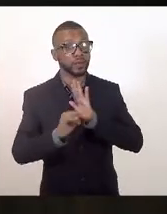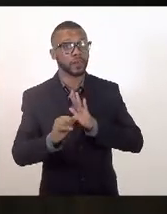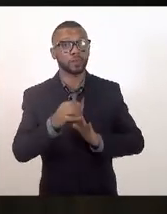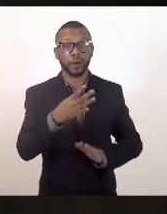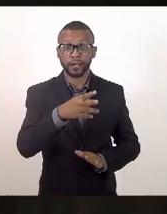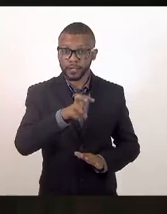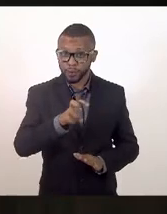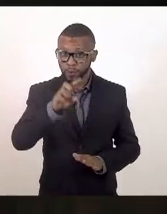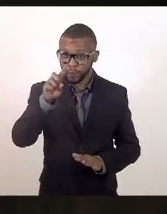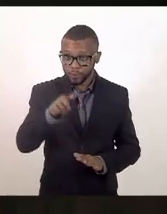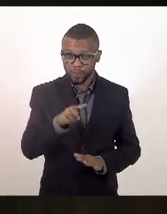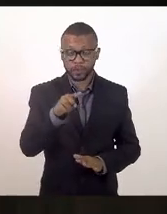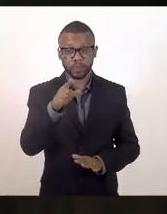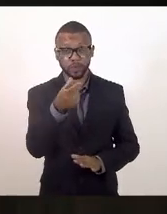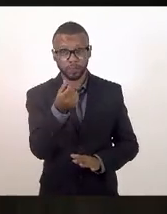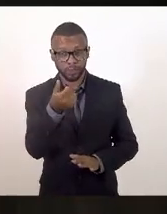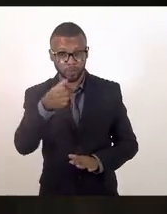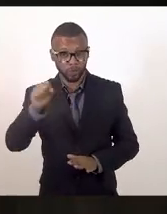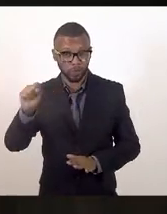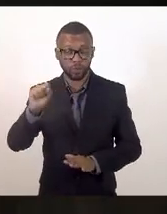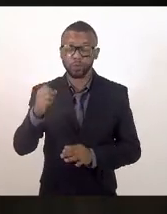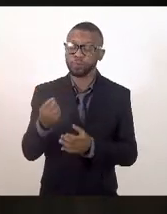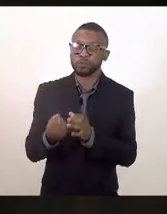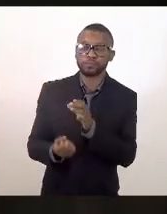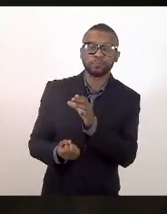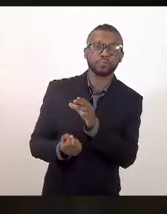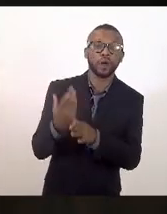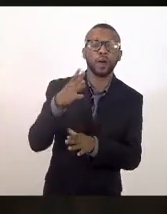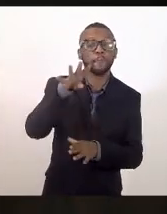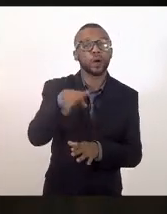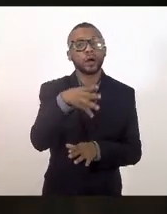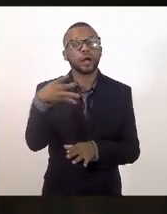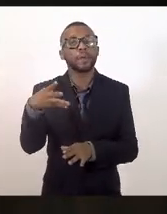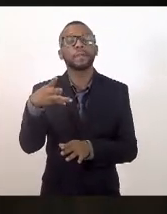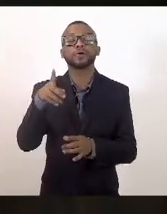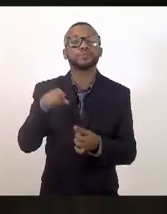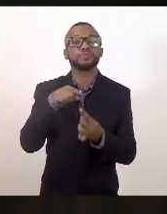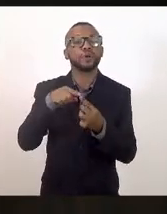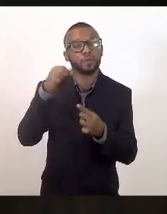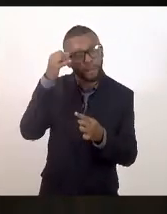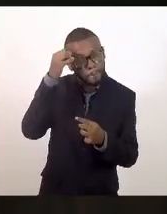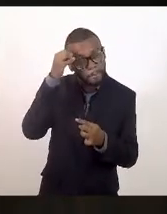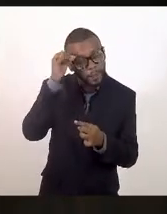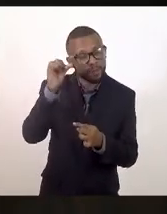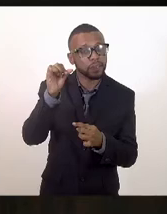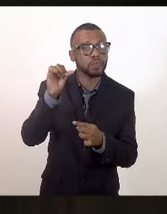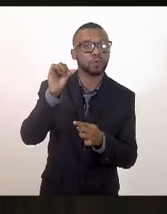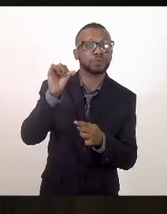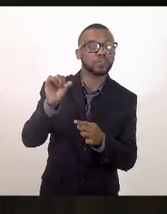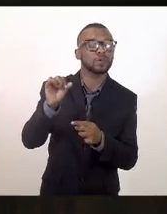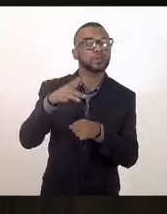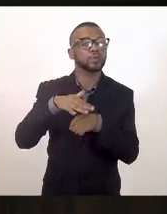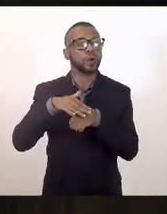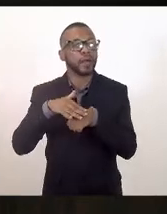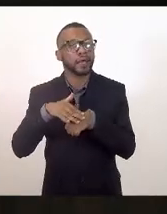autoria do deputado Atila Nunes, dispõe sobre a criação de programa de prevenção da saúde da doença